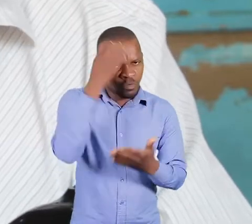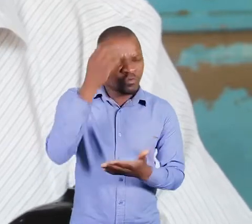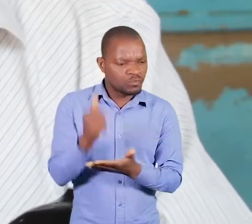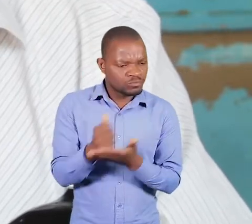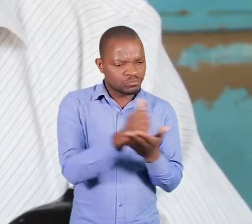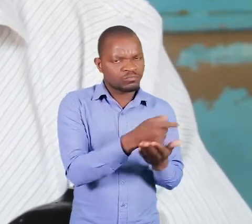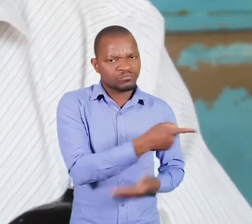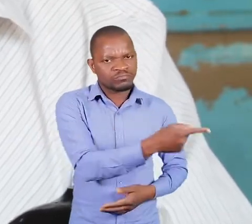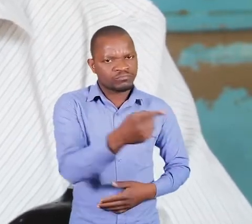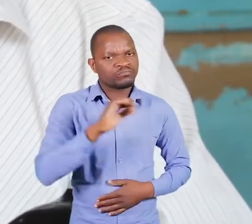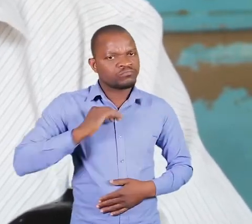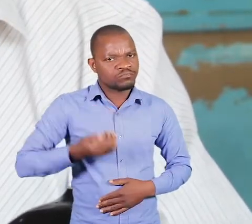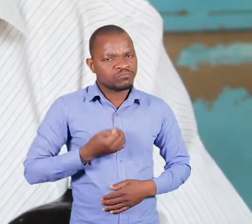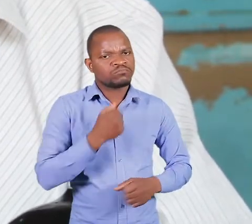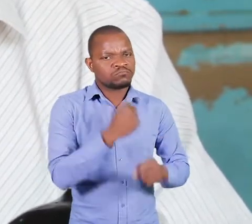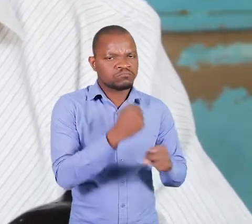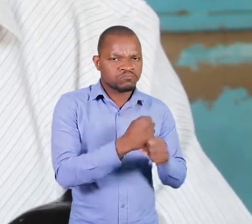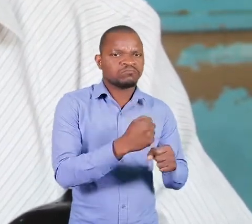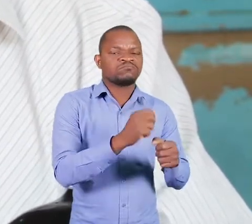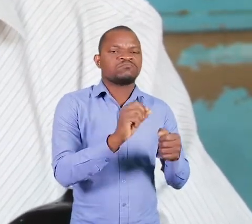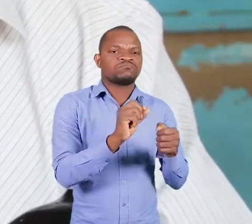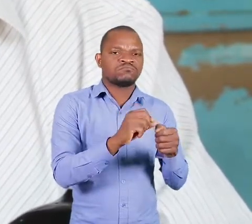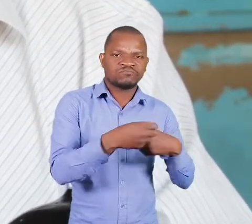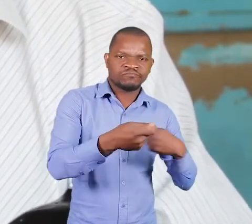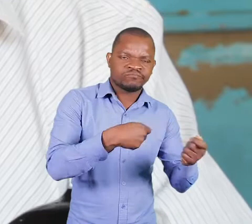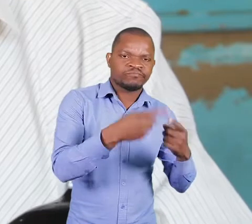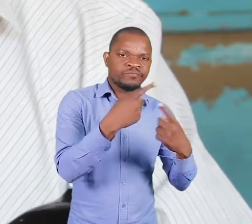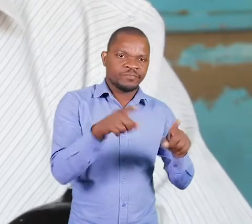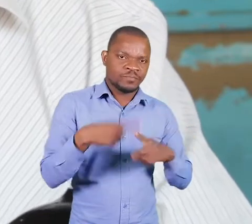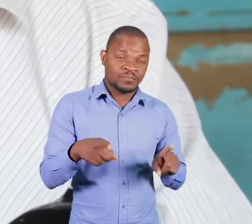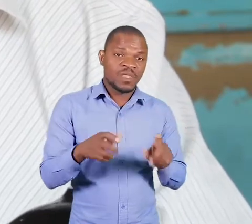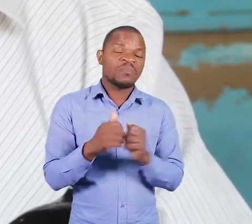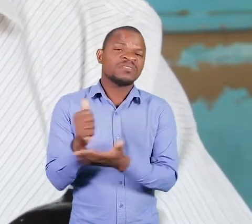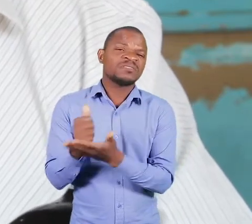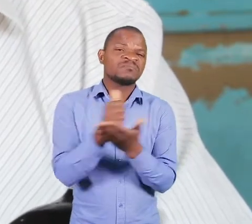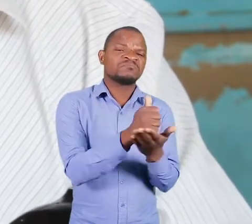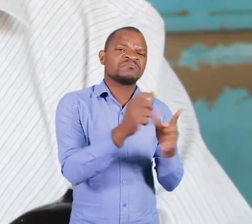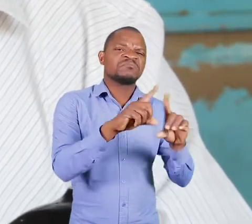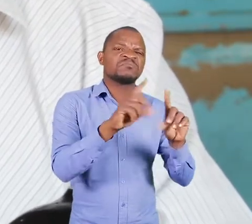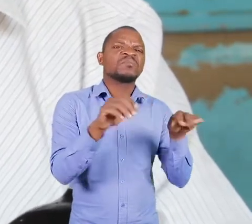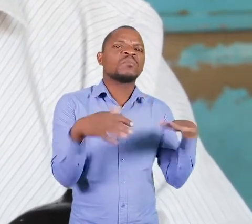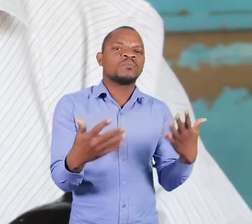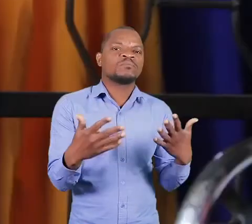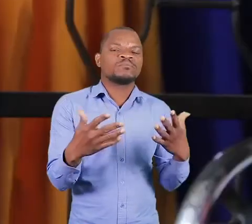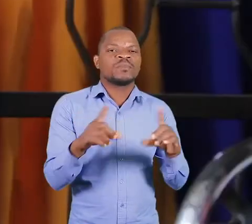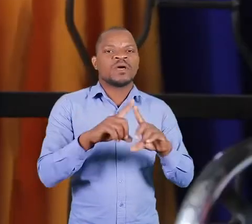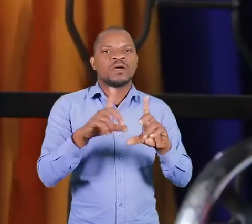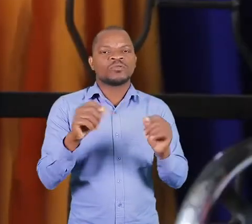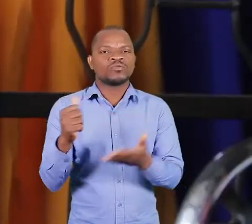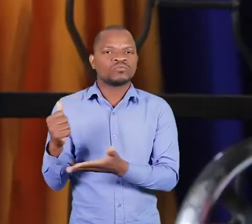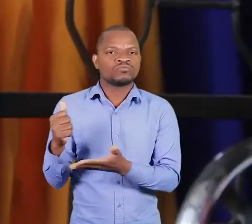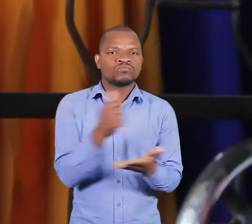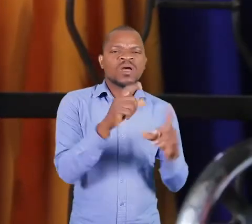à mulher para trabalhar sem dificuldades. Tipo de apoio,